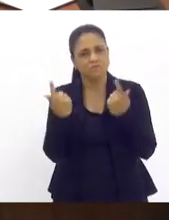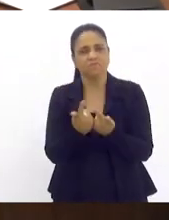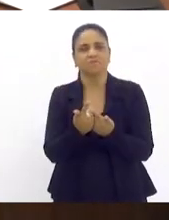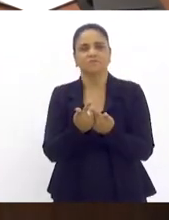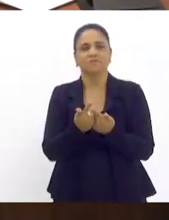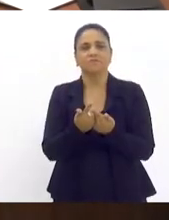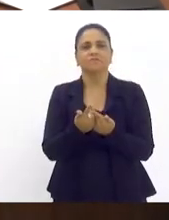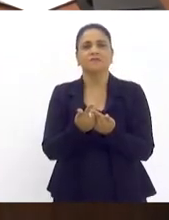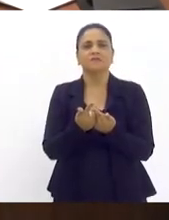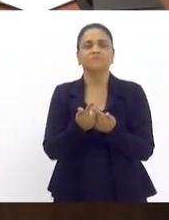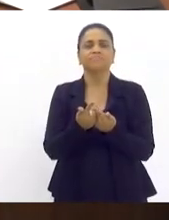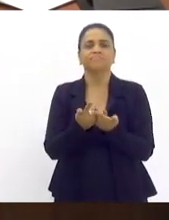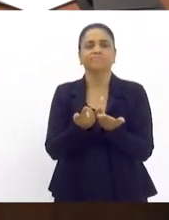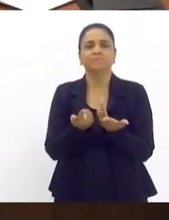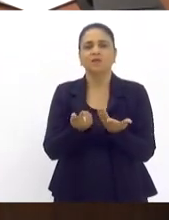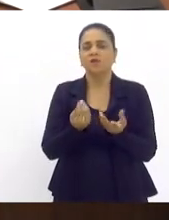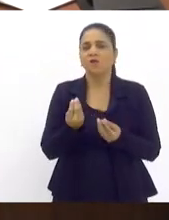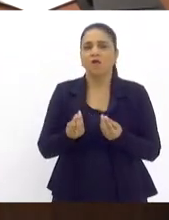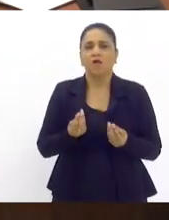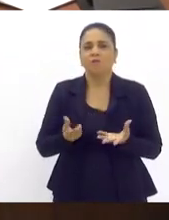eternizar